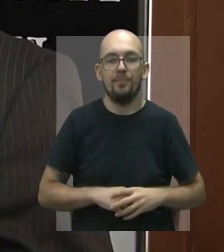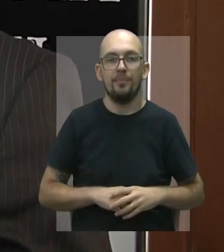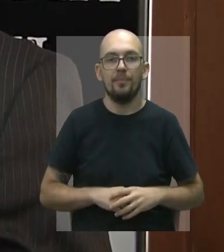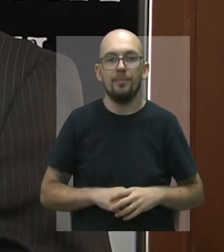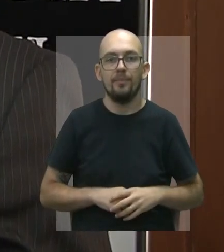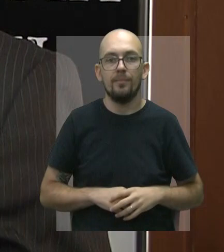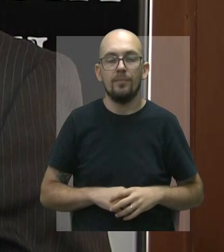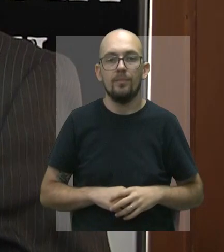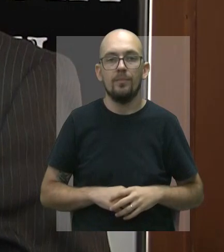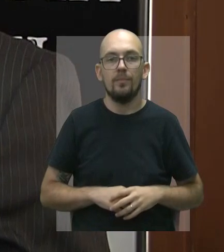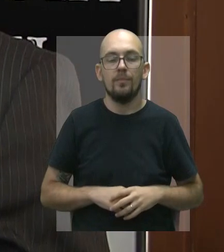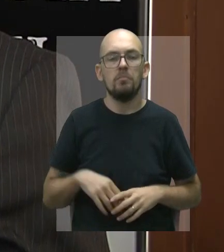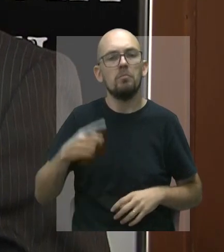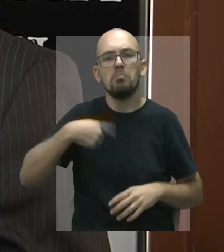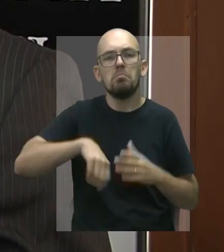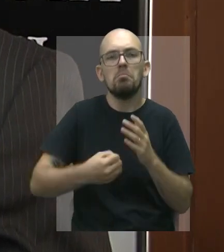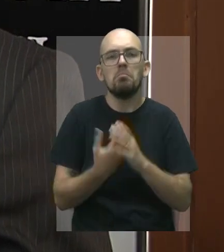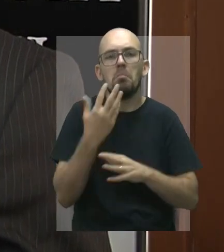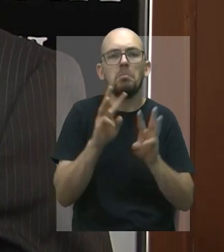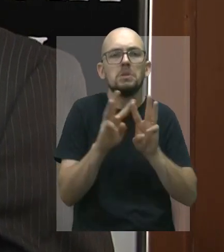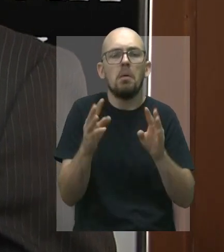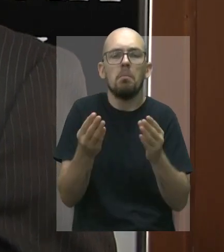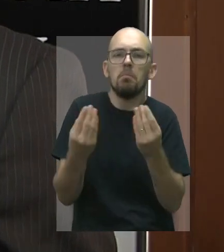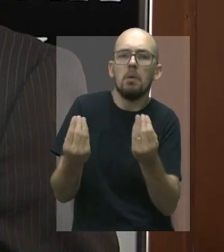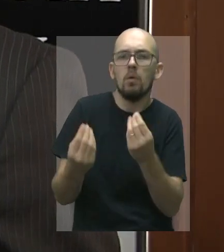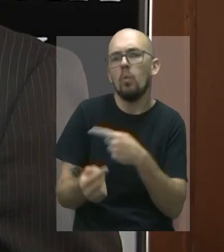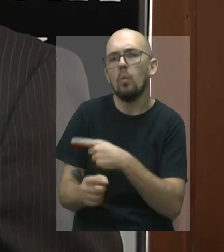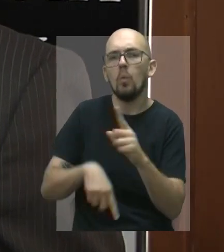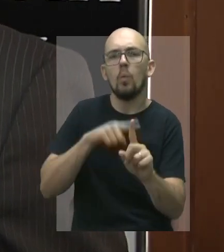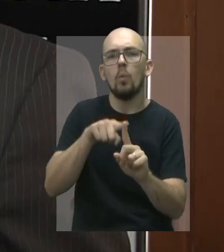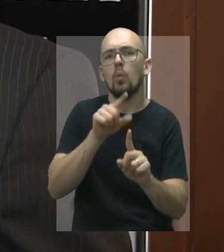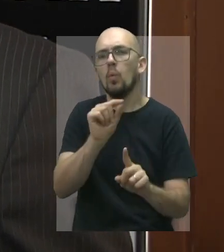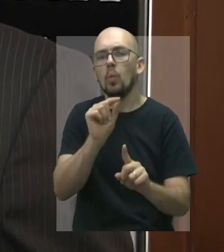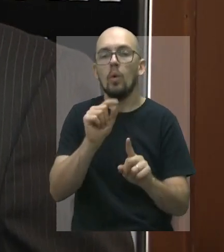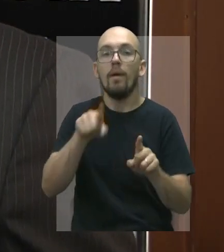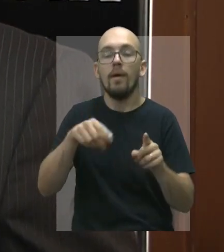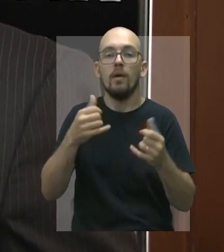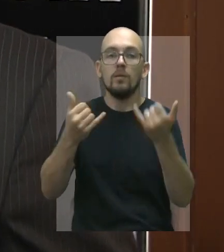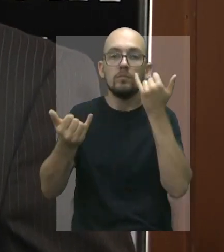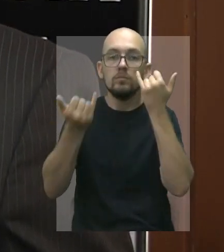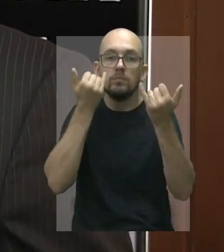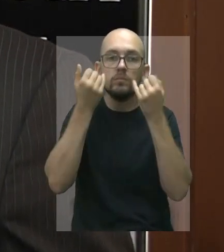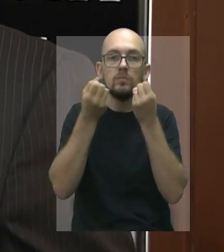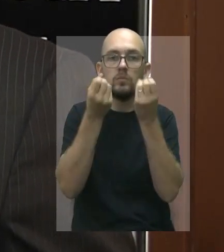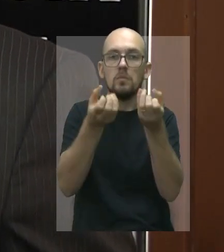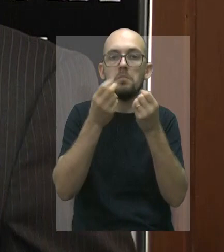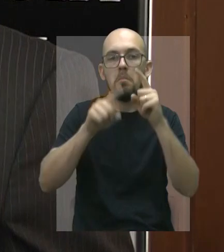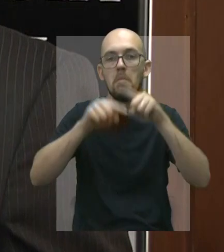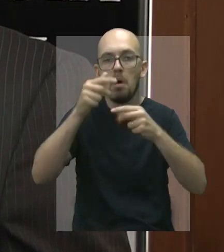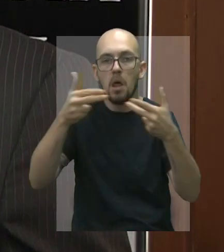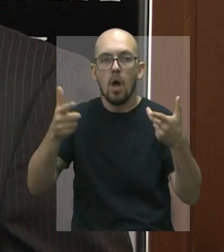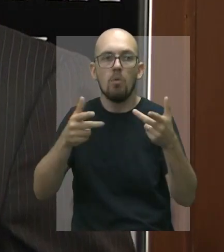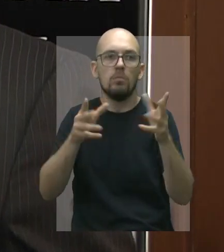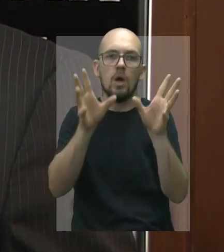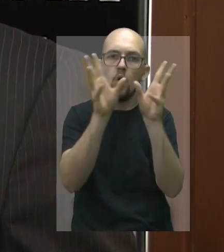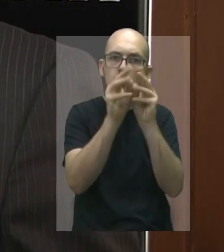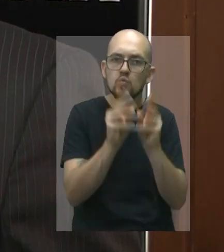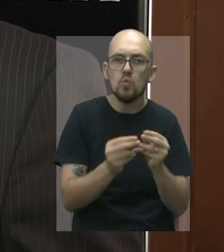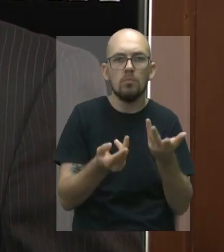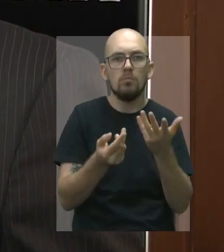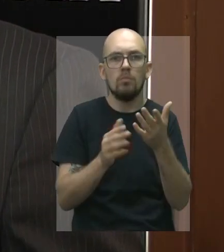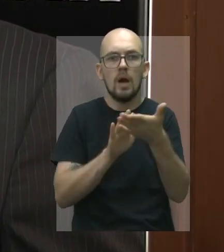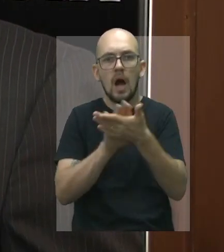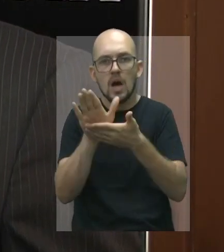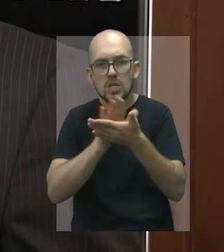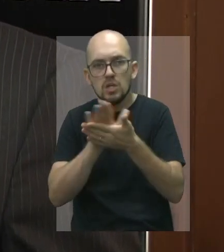www.compoju.com.br, né? E esse site ele teria alguns materiais, alguns resumos, algumas publicações,